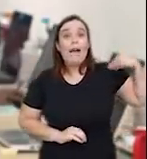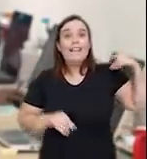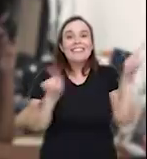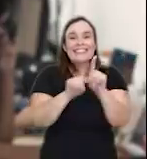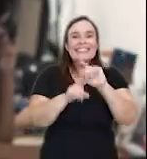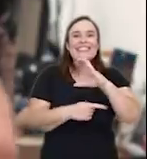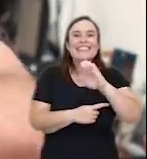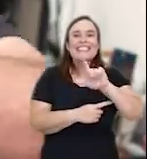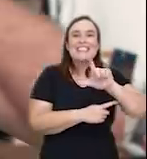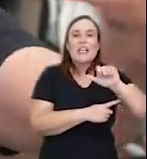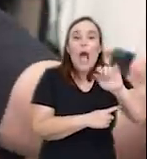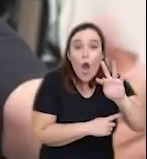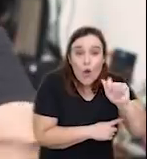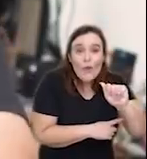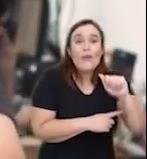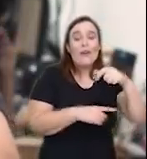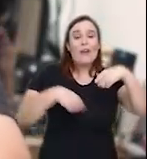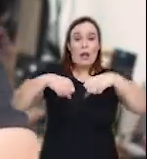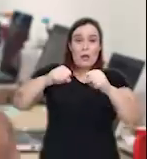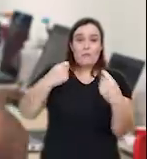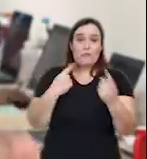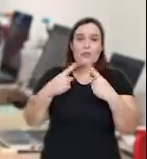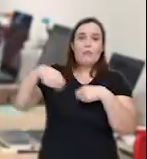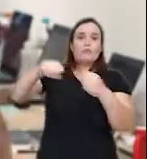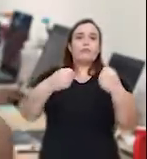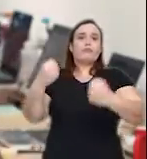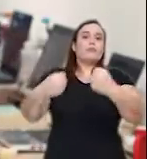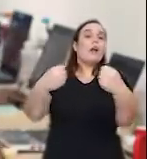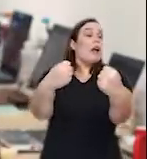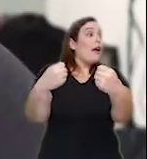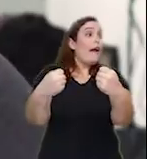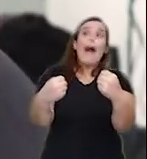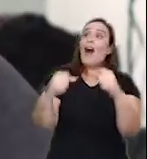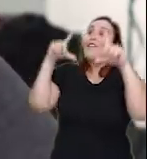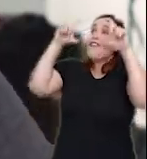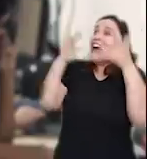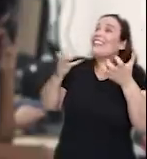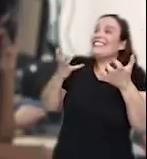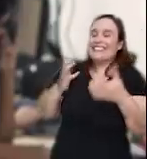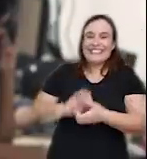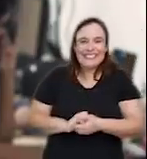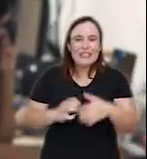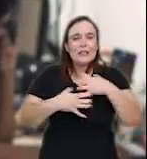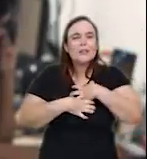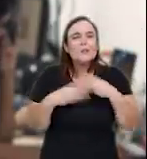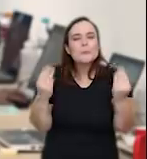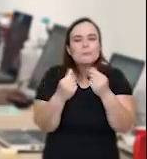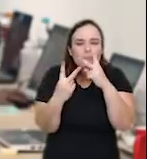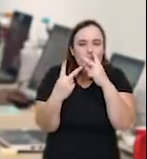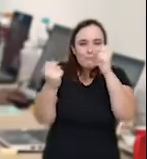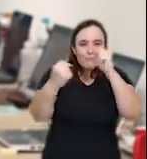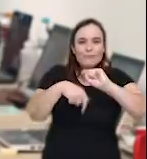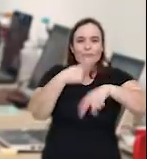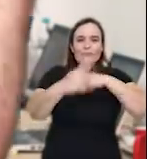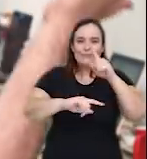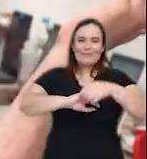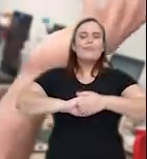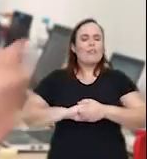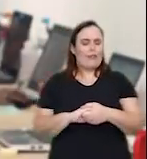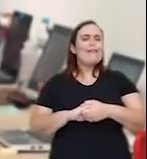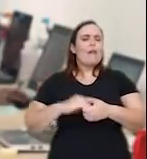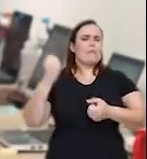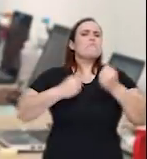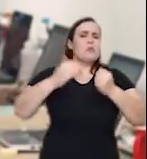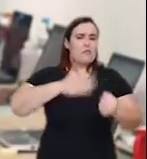no céu tinha dando a Marginal de lugar para o outro é suas para pedem para tirar foto tá um clima muito forte de virada antes não